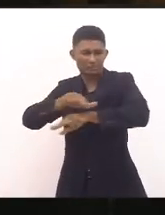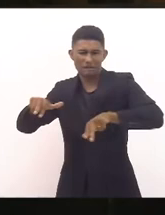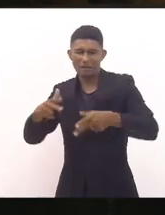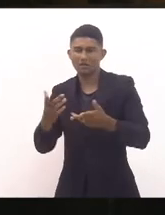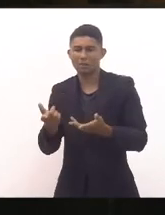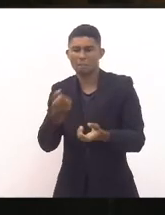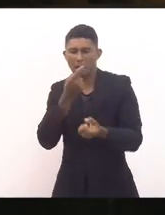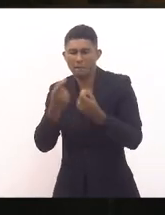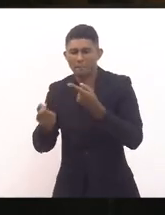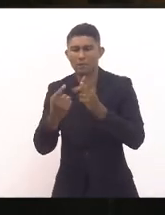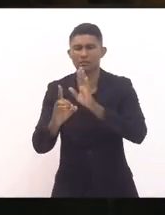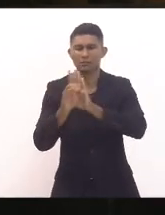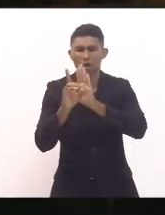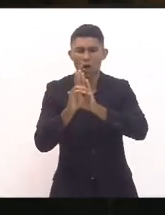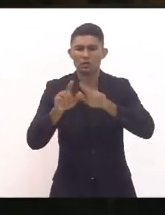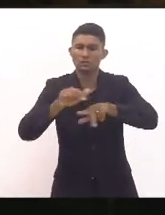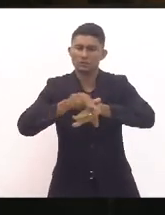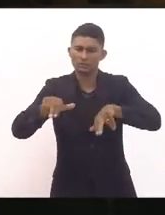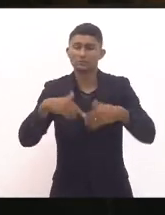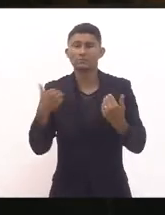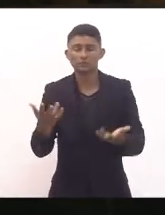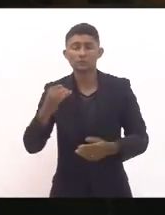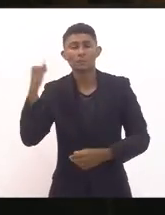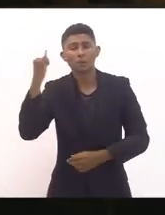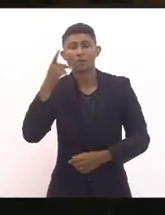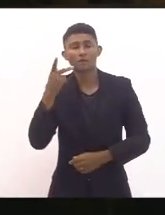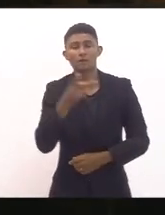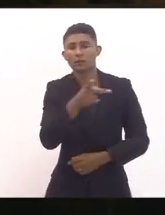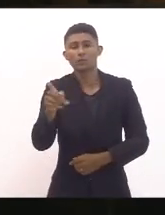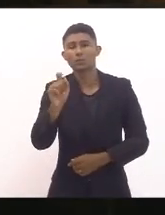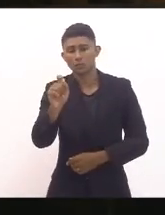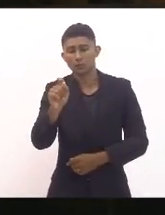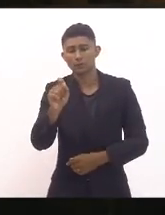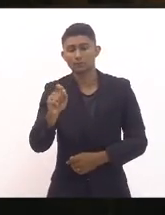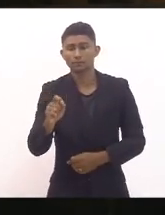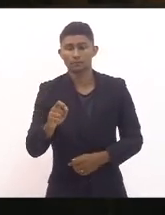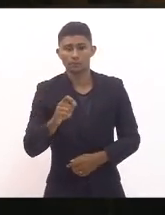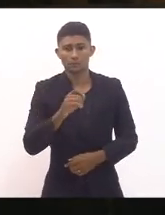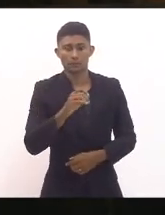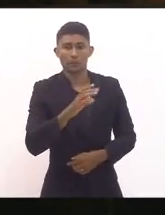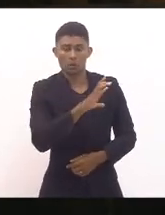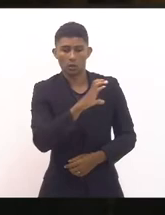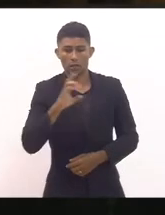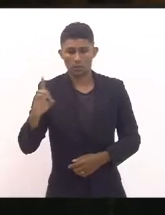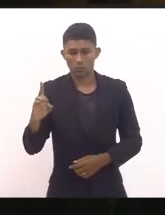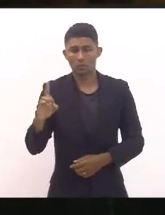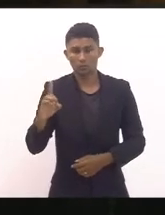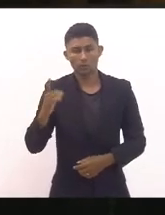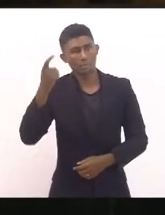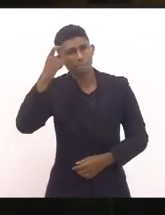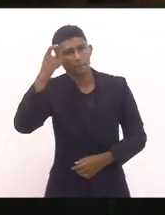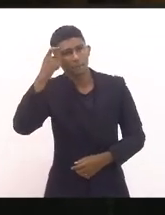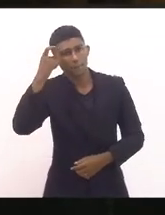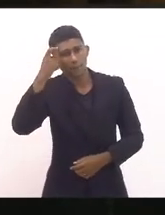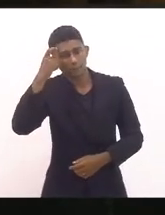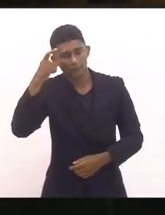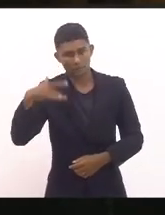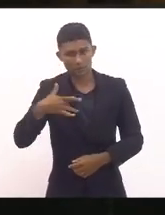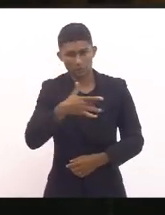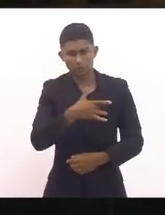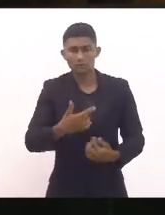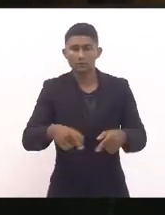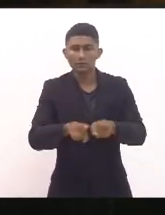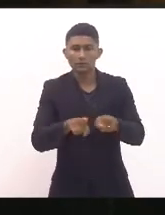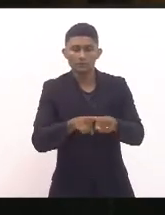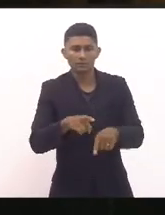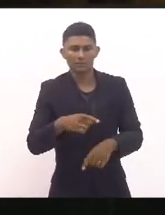Então, nesse sentido, é importante dizer que o coordenador de saúde mental, álcool e outras drogas da Secretaria de Atenção Primária